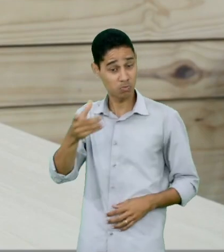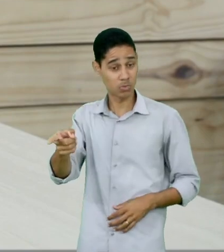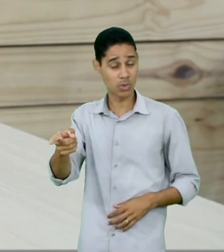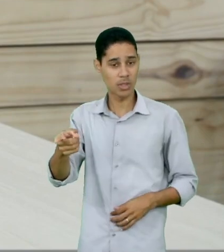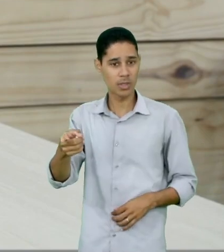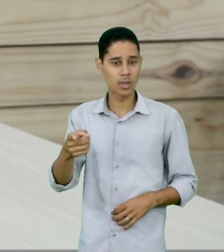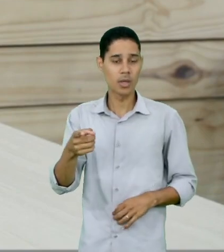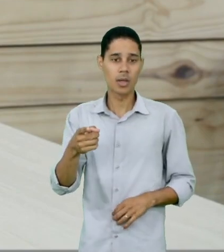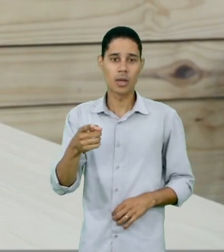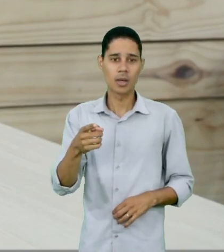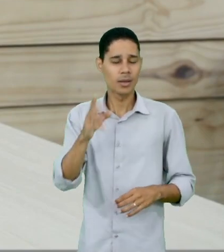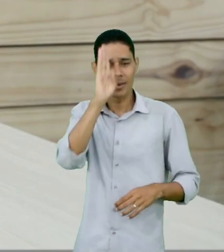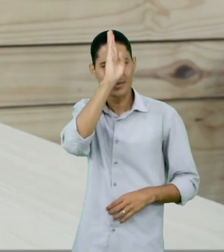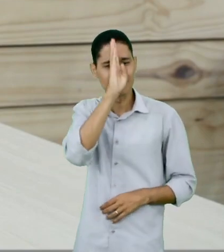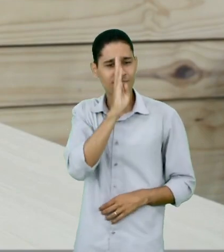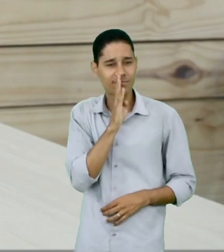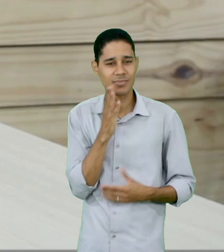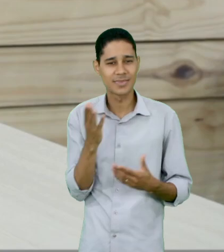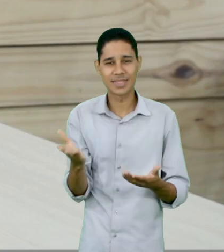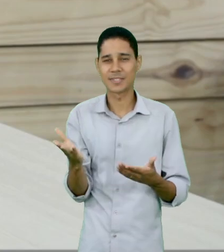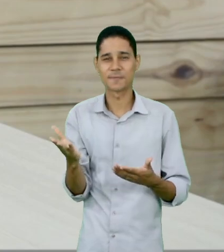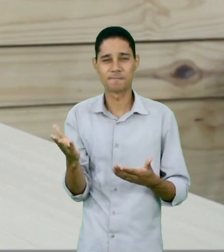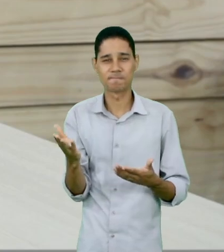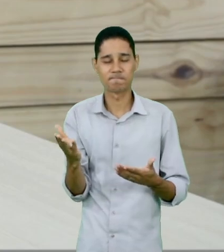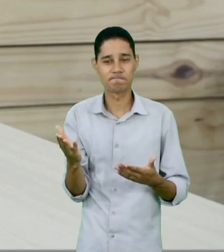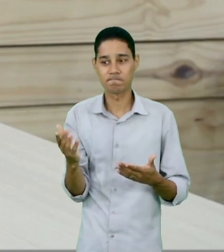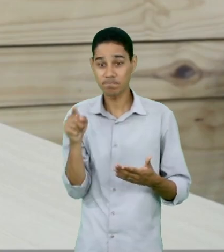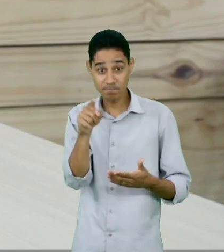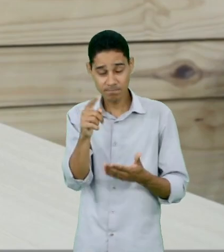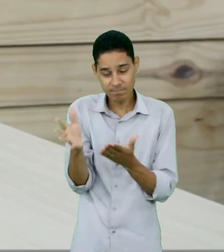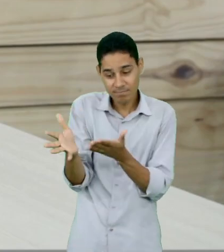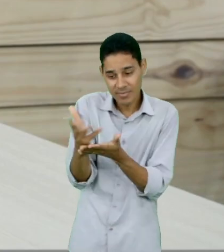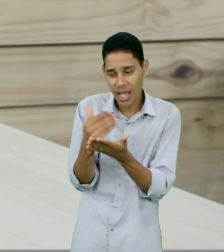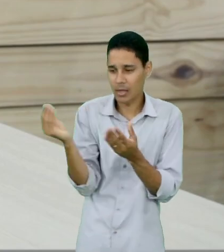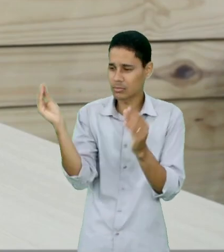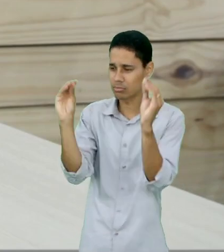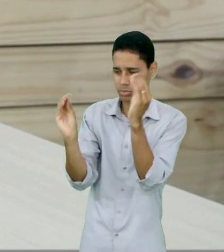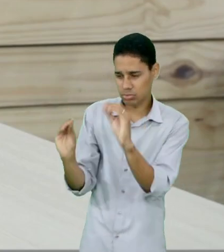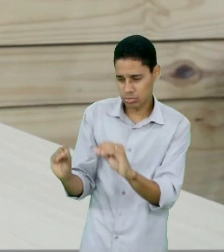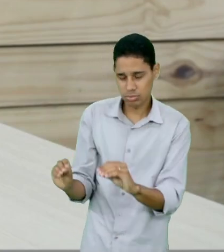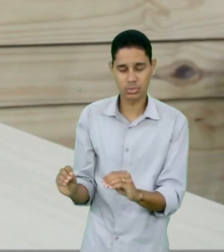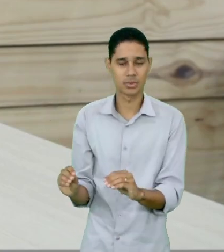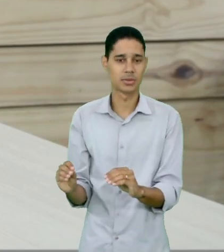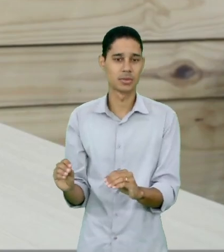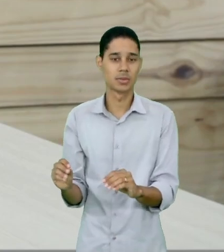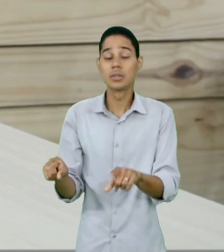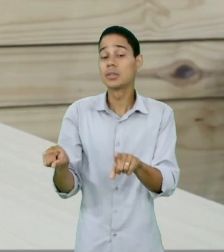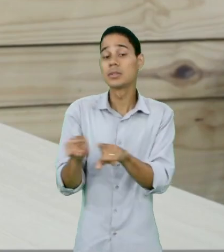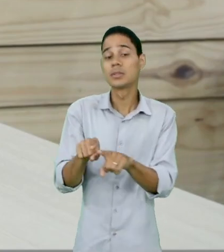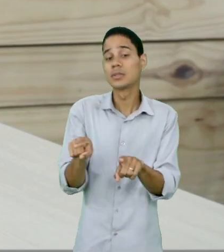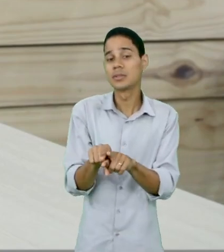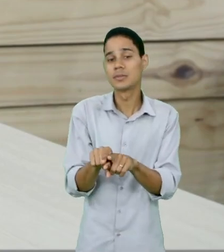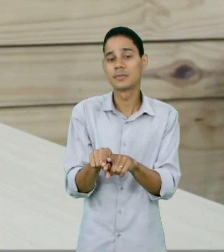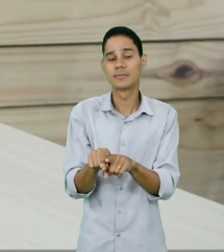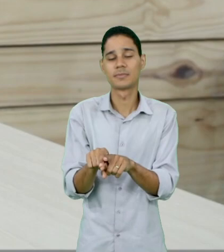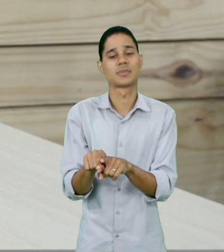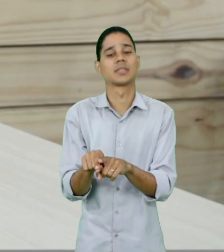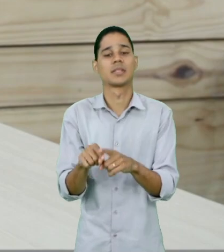gratuito que replica nossos dados, que possibilita que a gente armazene informações em